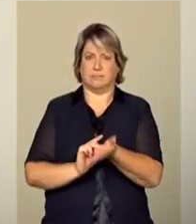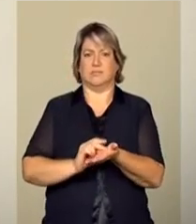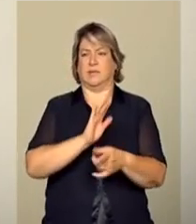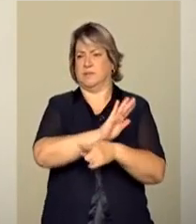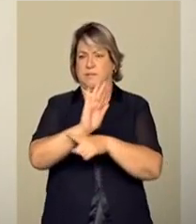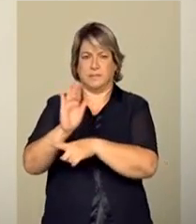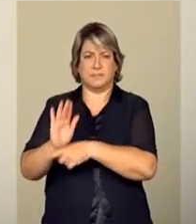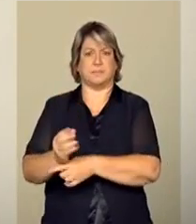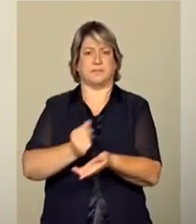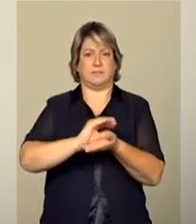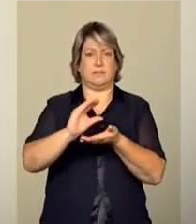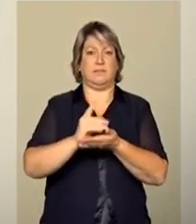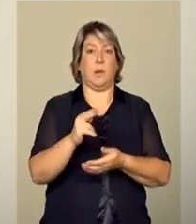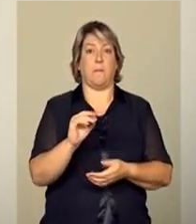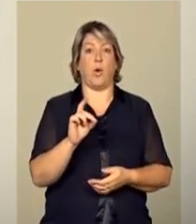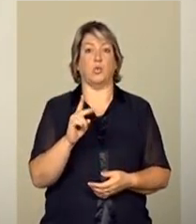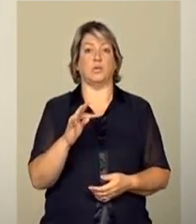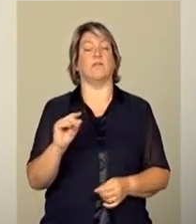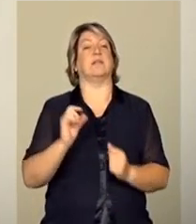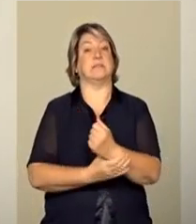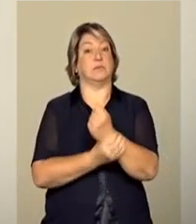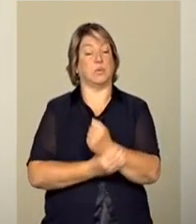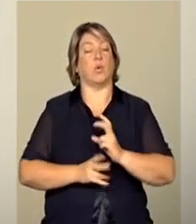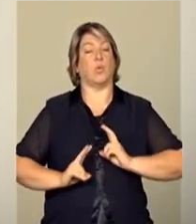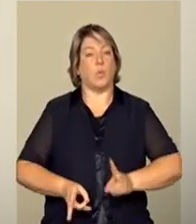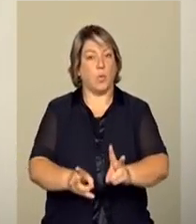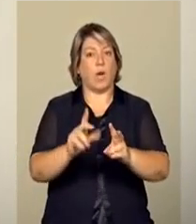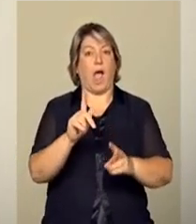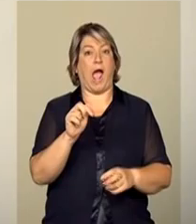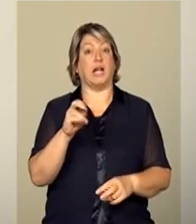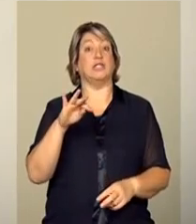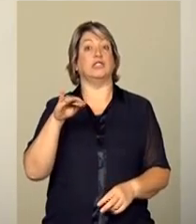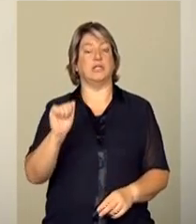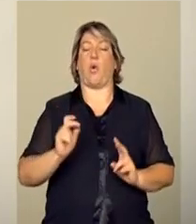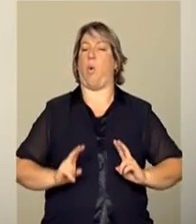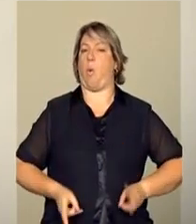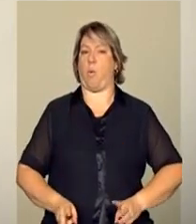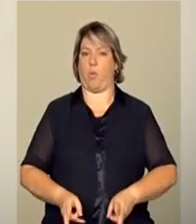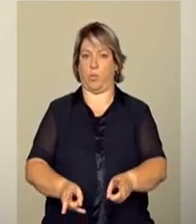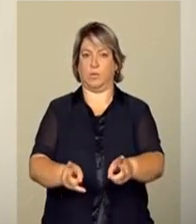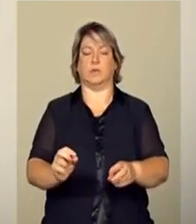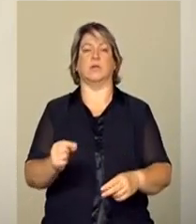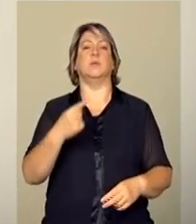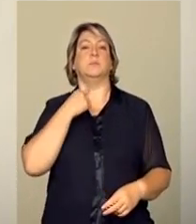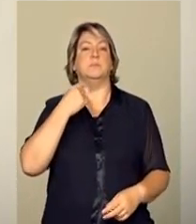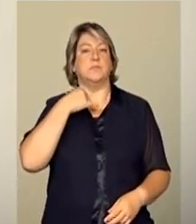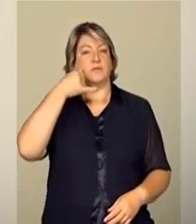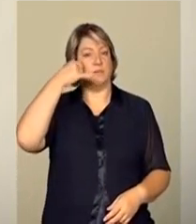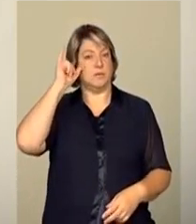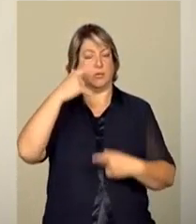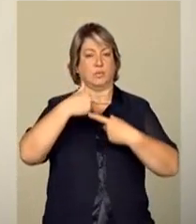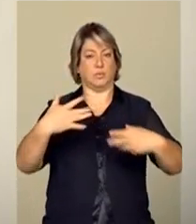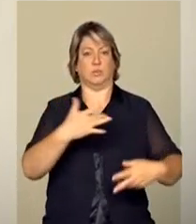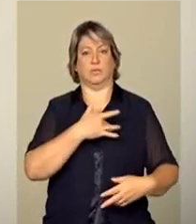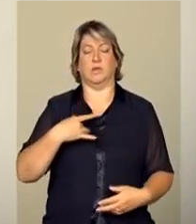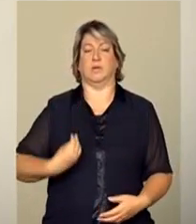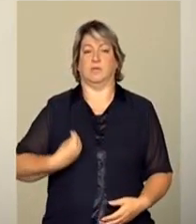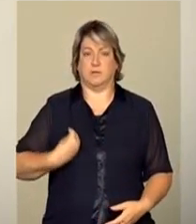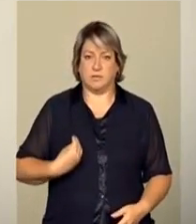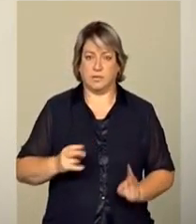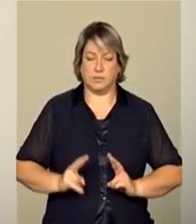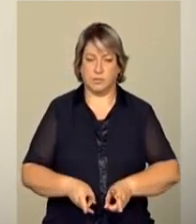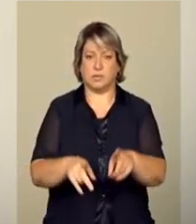segurança produtiva para garantir a a continuidade dos rebanhos e para garantir os